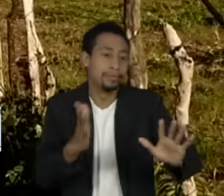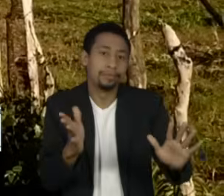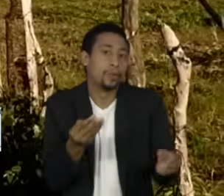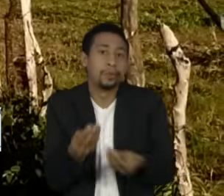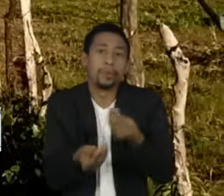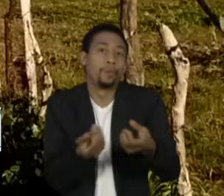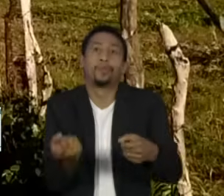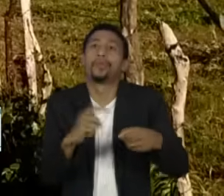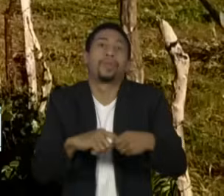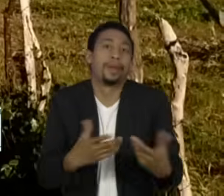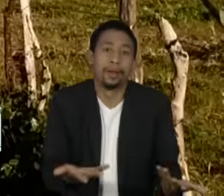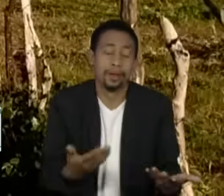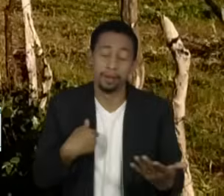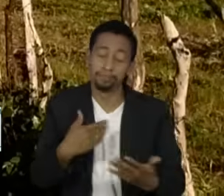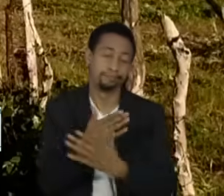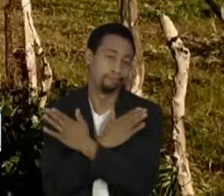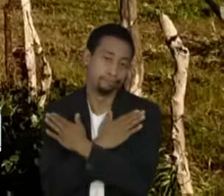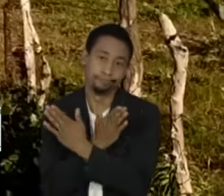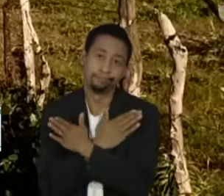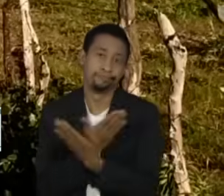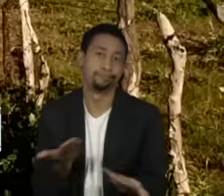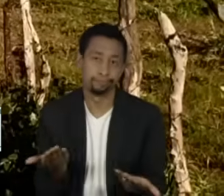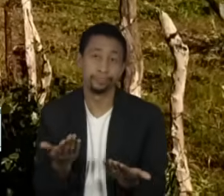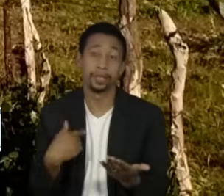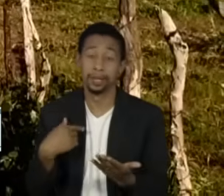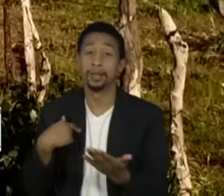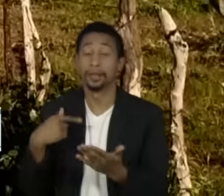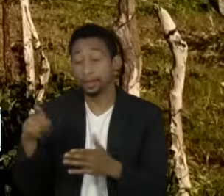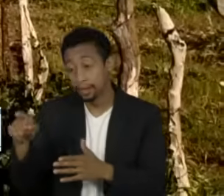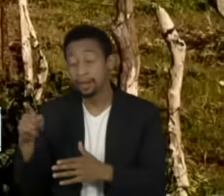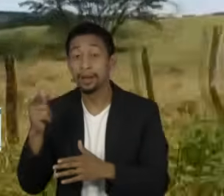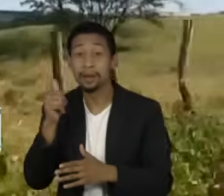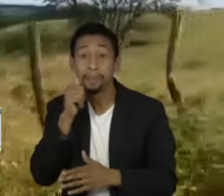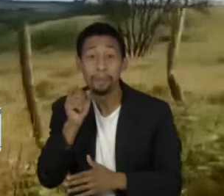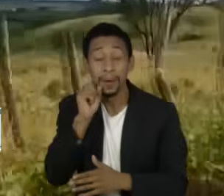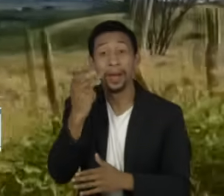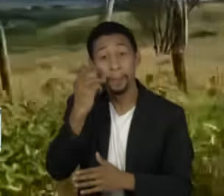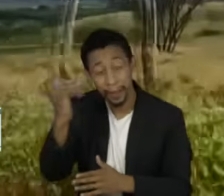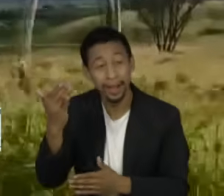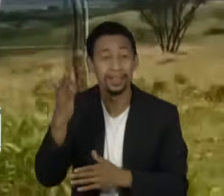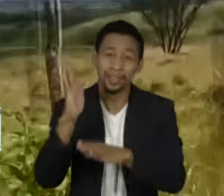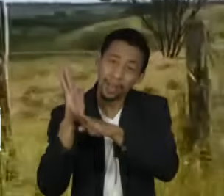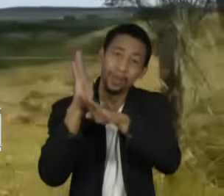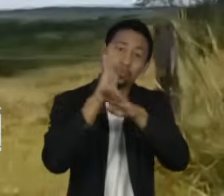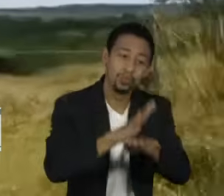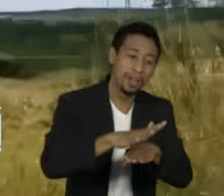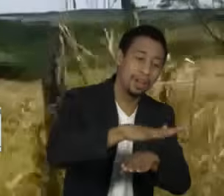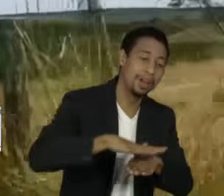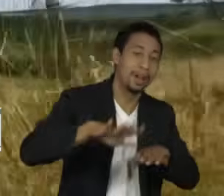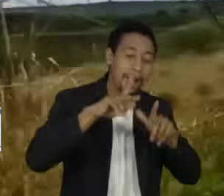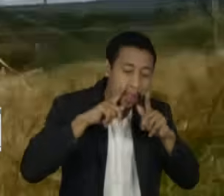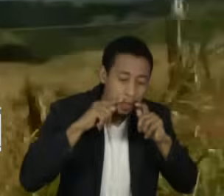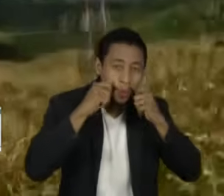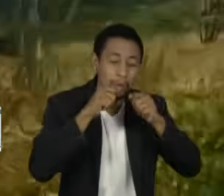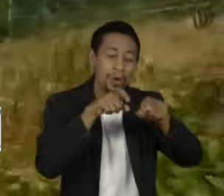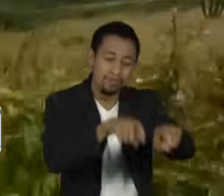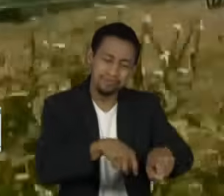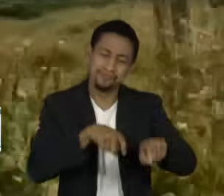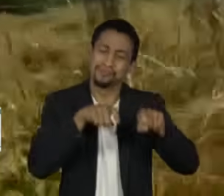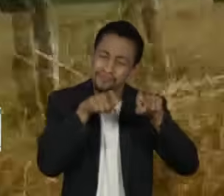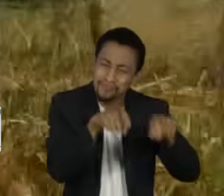O jeito foi ajudar os pais na roça. No Agreste alagoano, ela trabalha com as mãos na terra e a mente a 1000 por